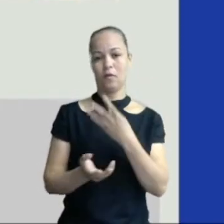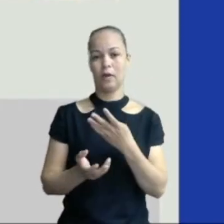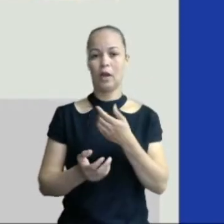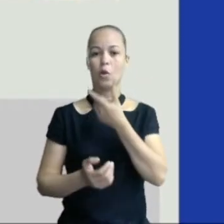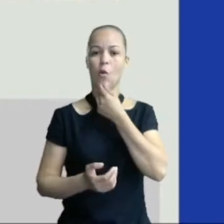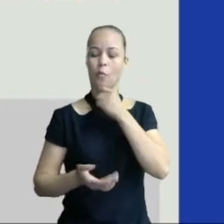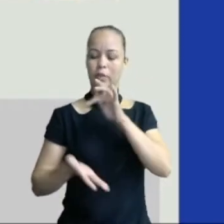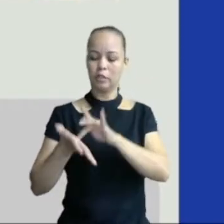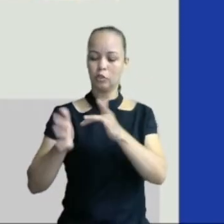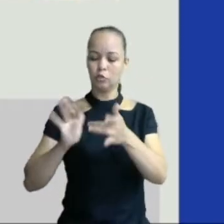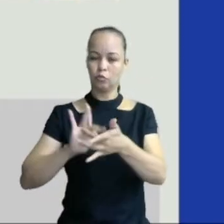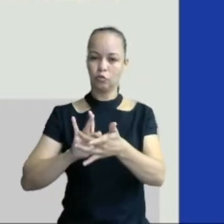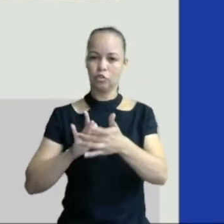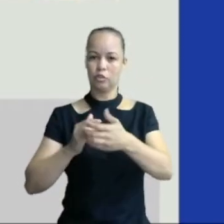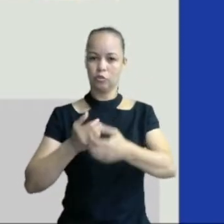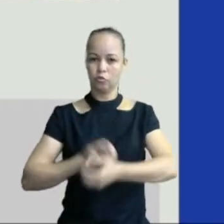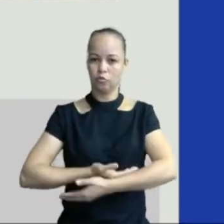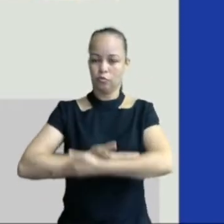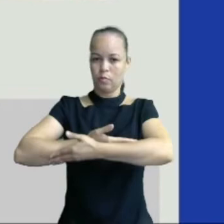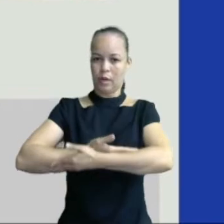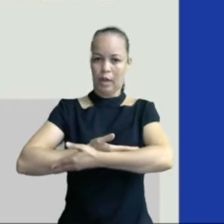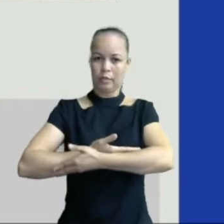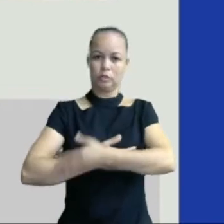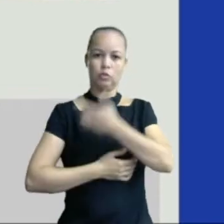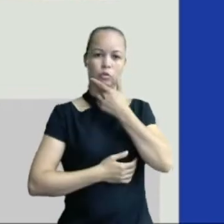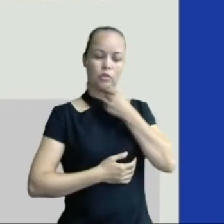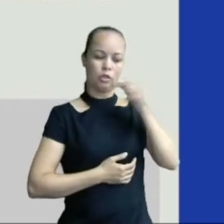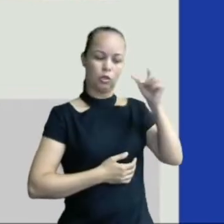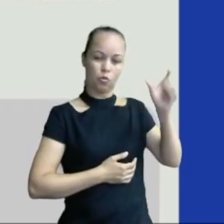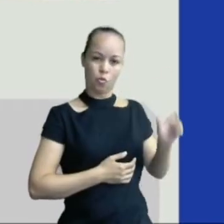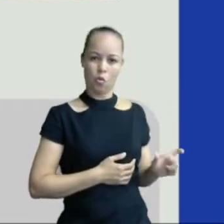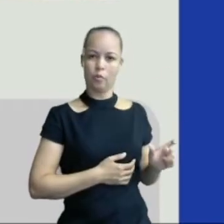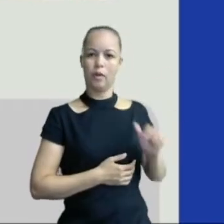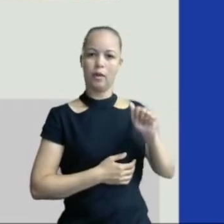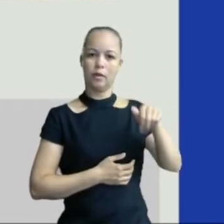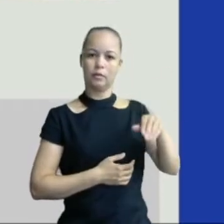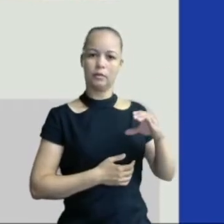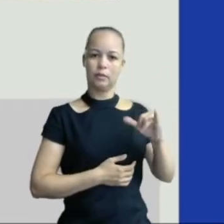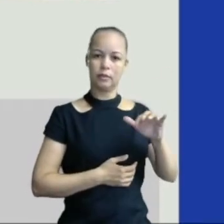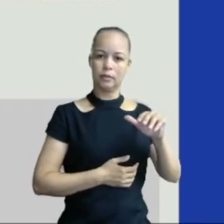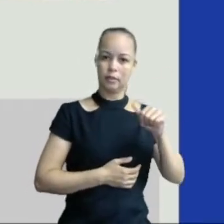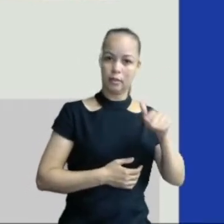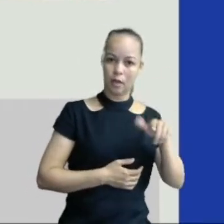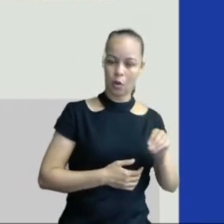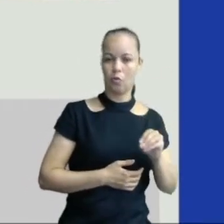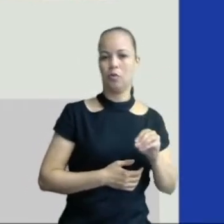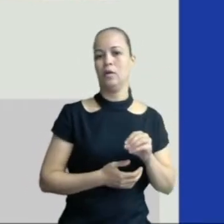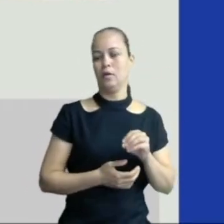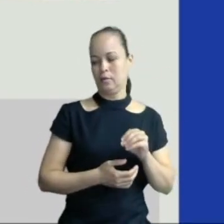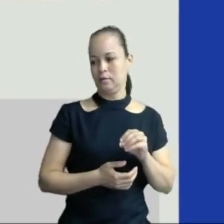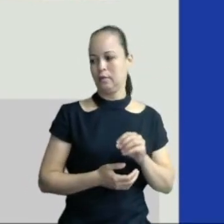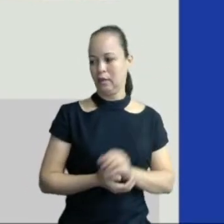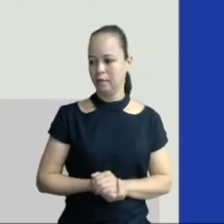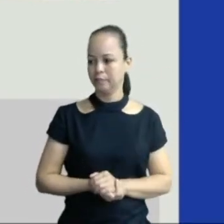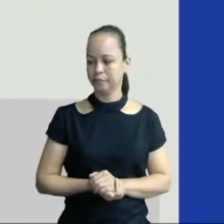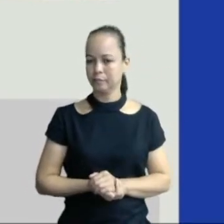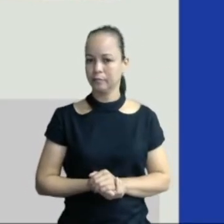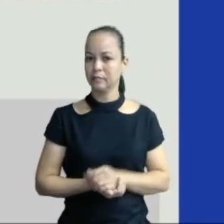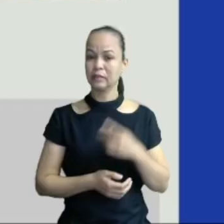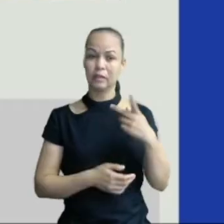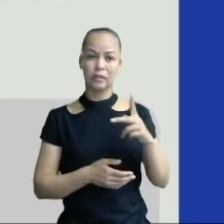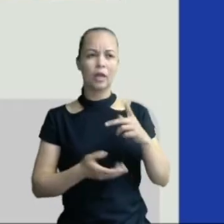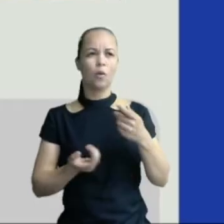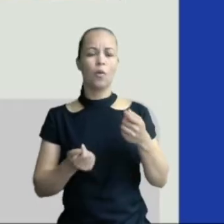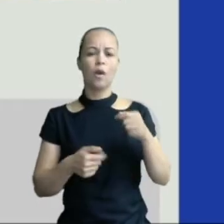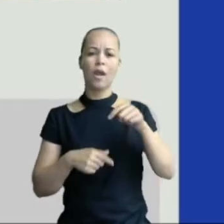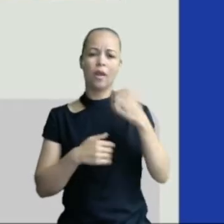é só a fé que justifica isso. Explica a frase. Em Tabocas, o céu e